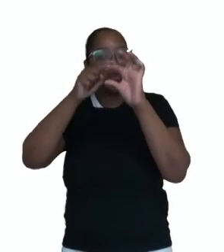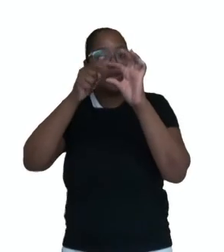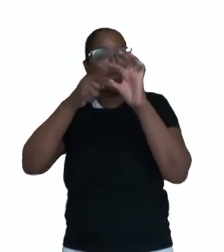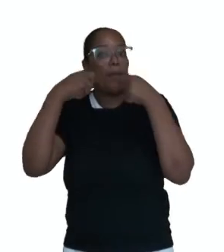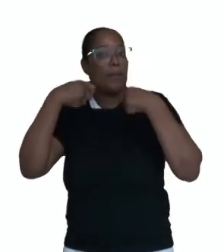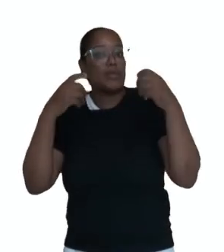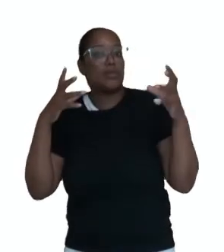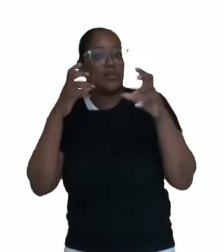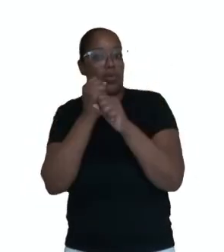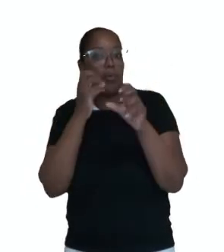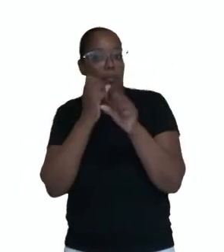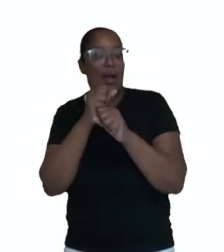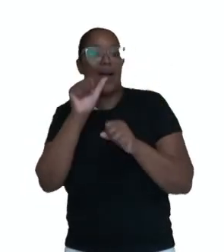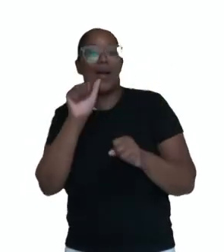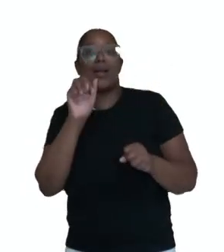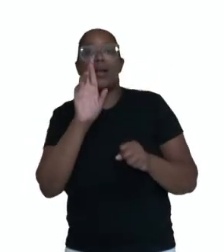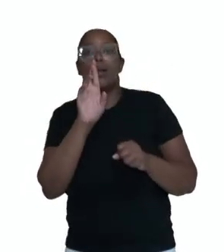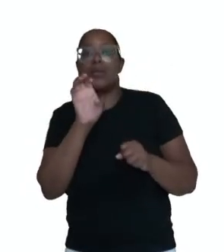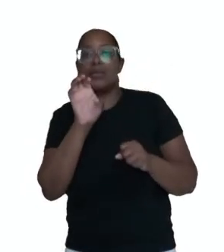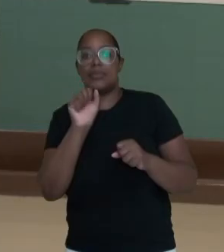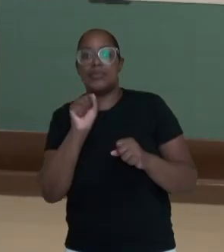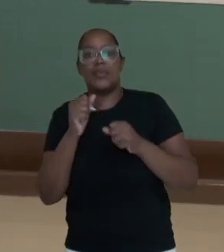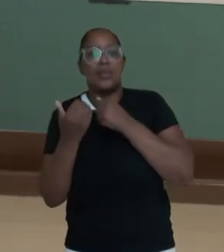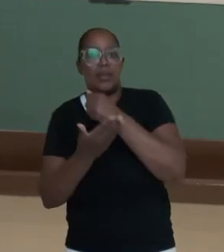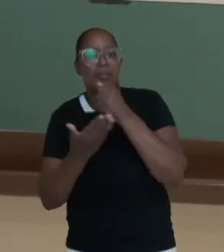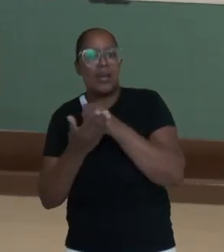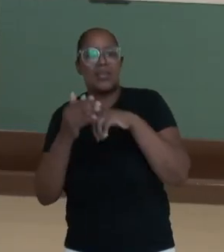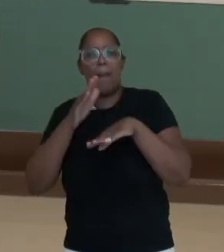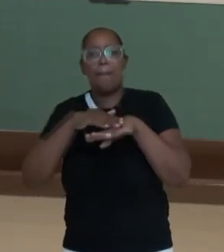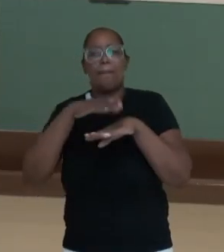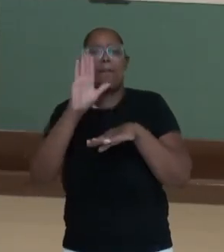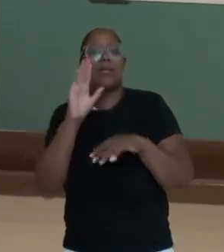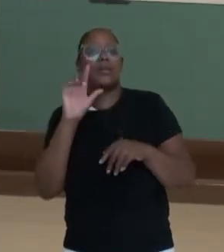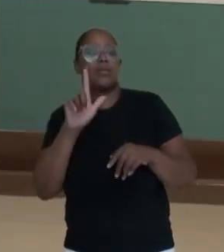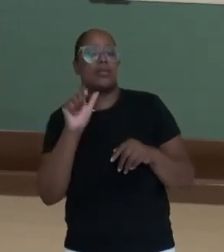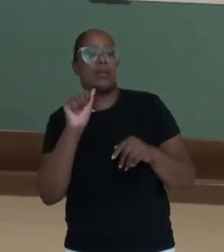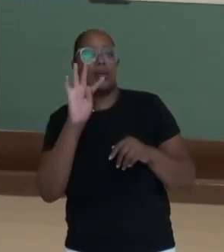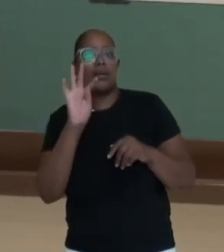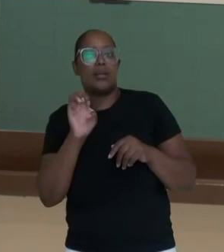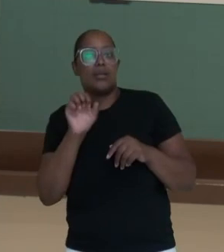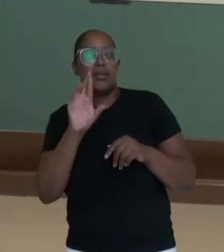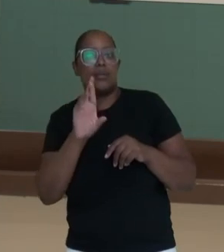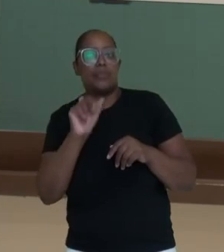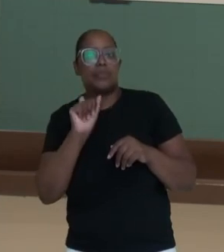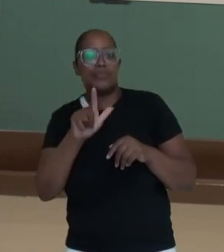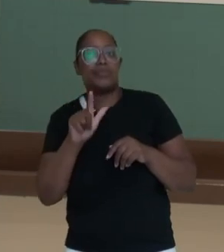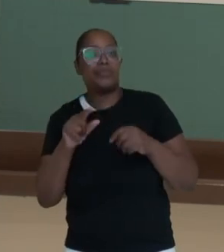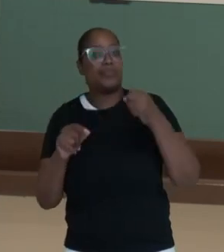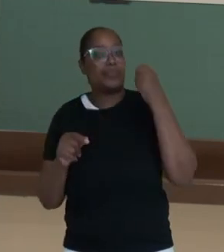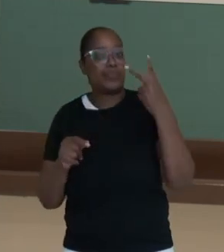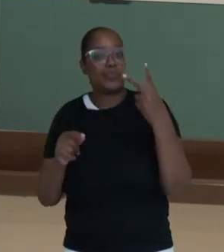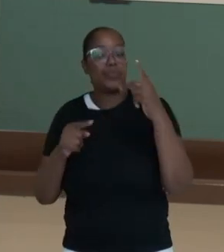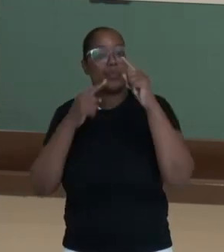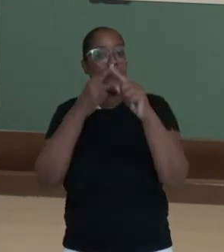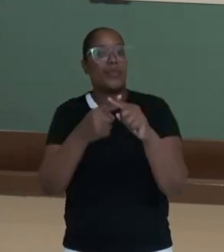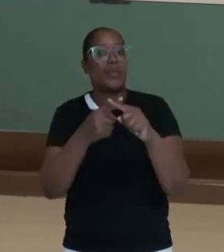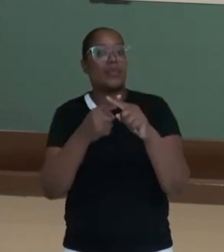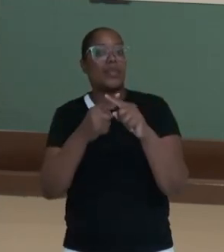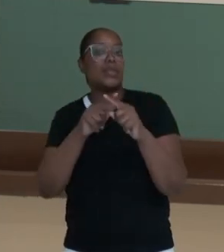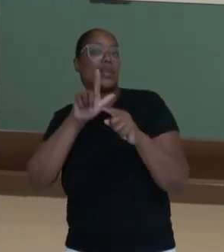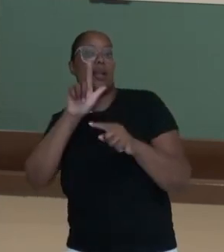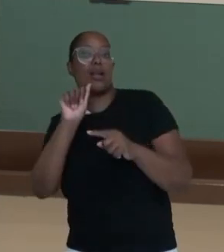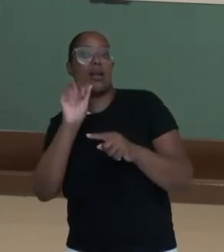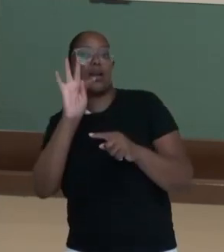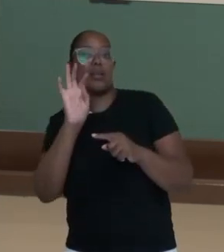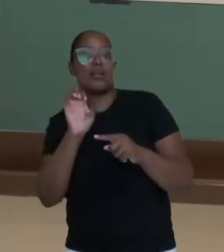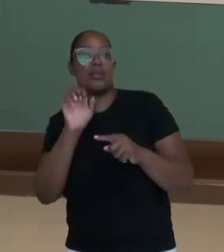da base mais a área lateral. A área da base serão 2 vezes a área da base mais a área lateral. Só que a área